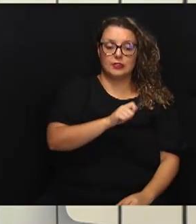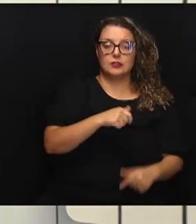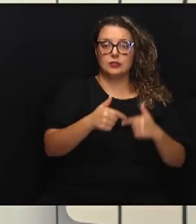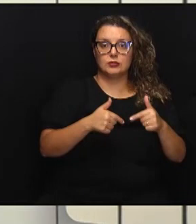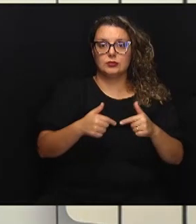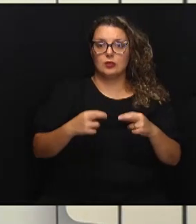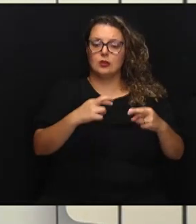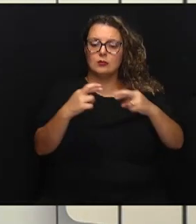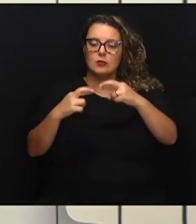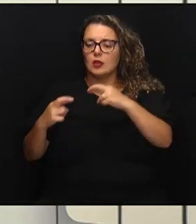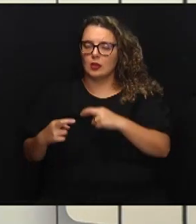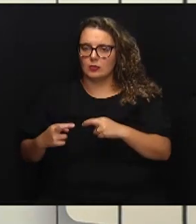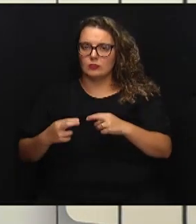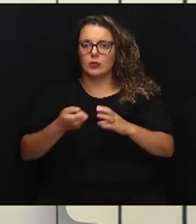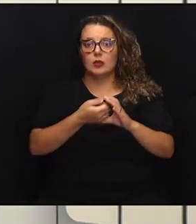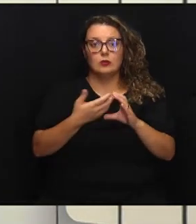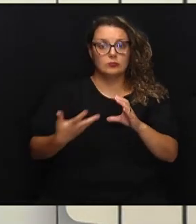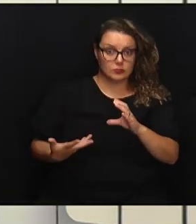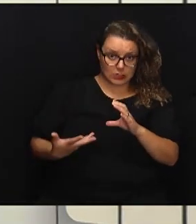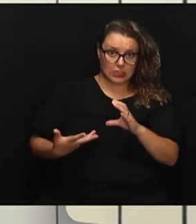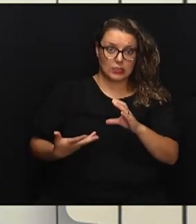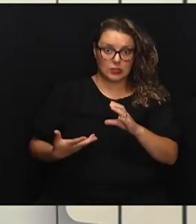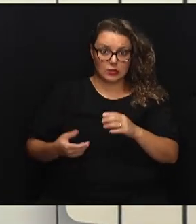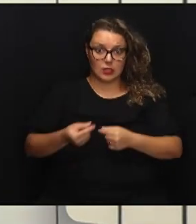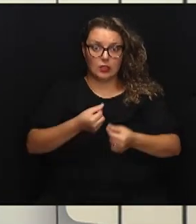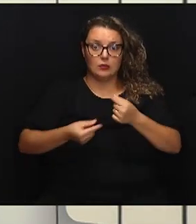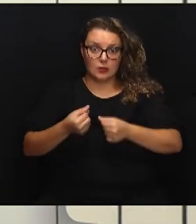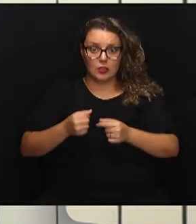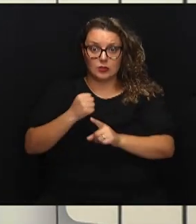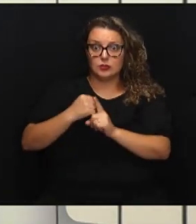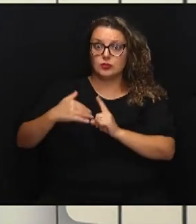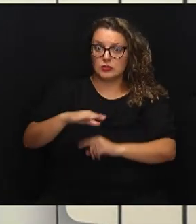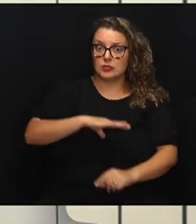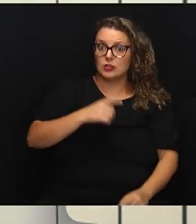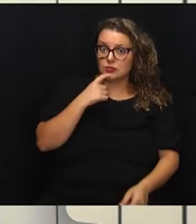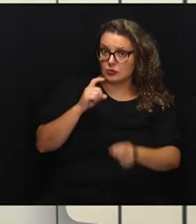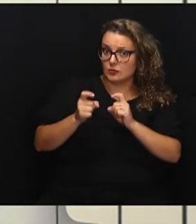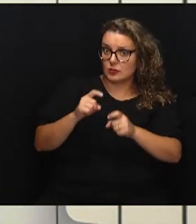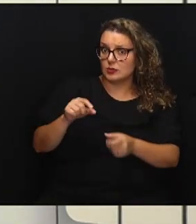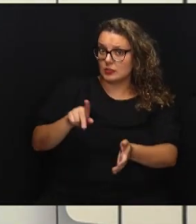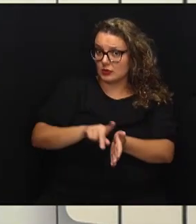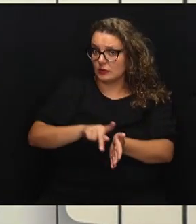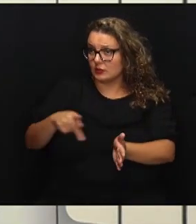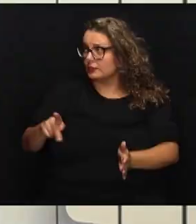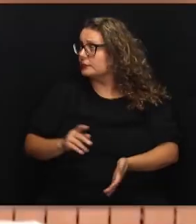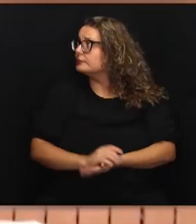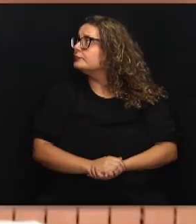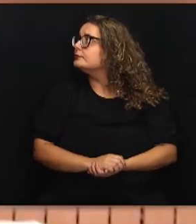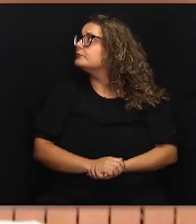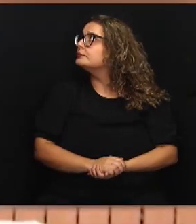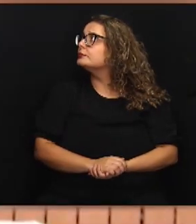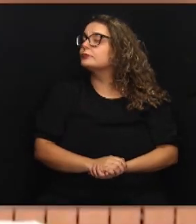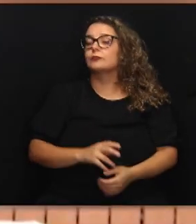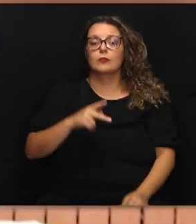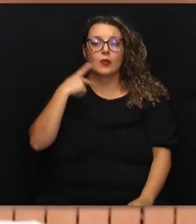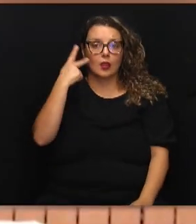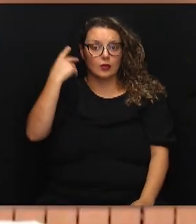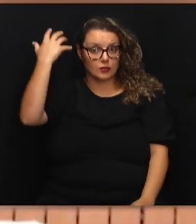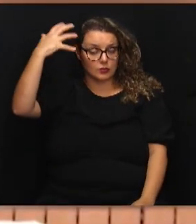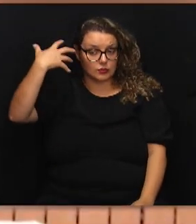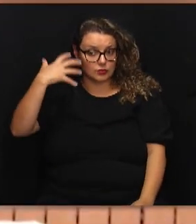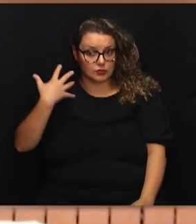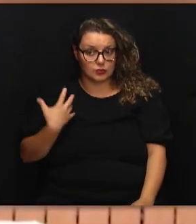as características econômicas e sociais de Campinas. A vereadora Guida